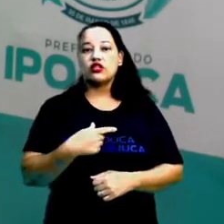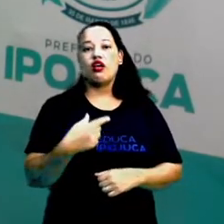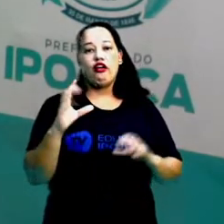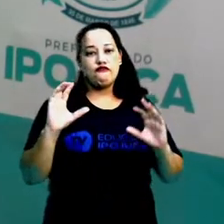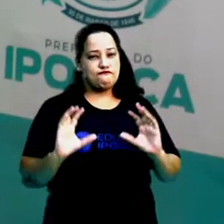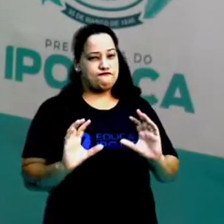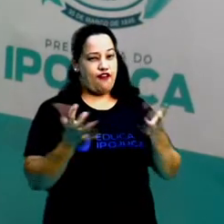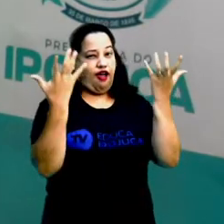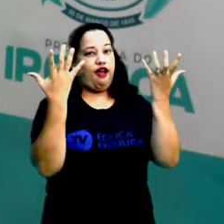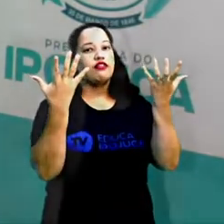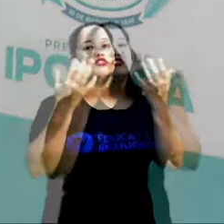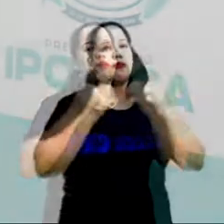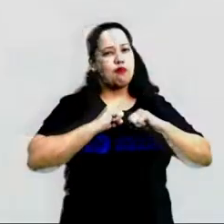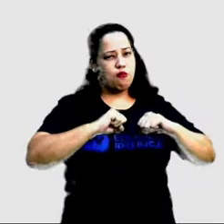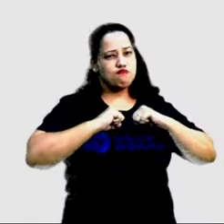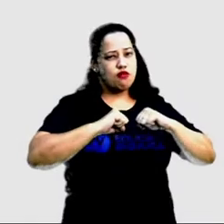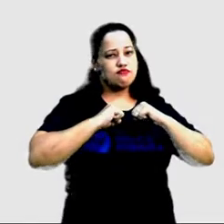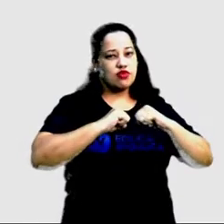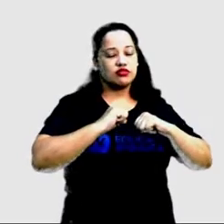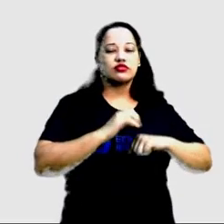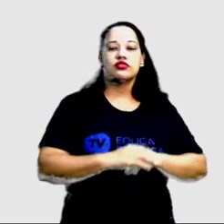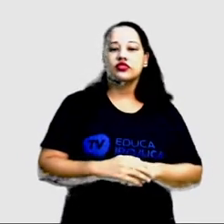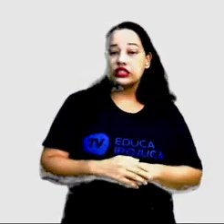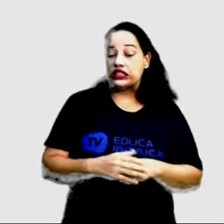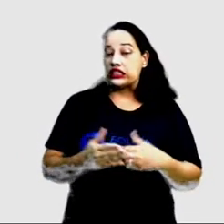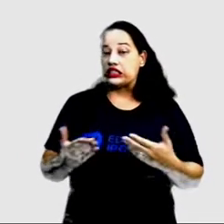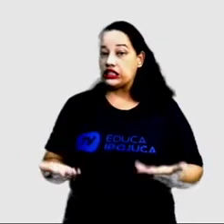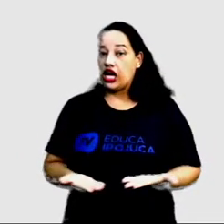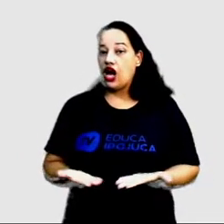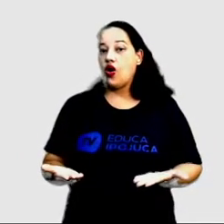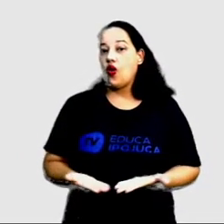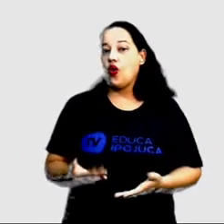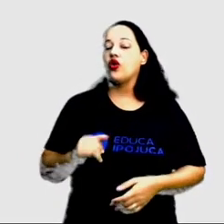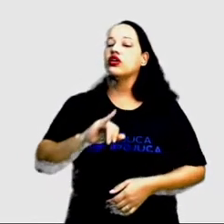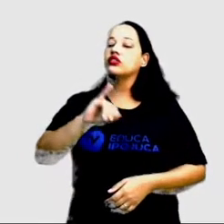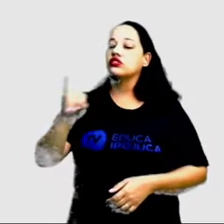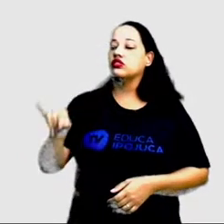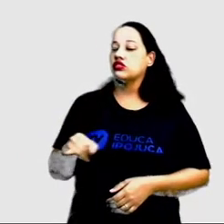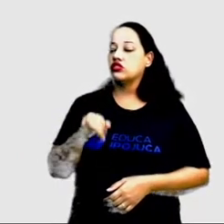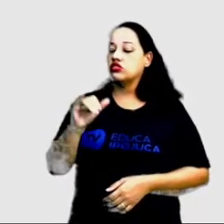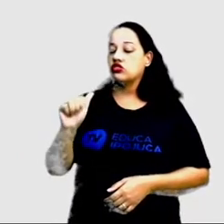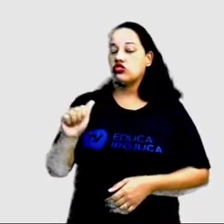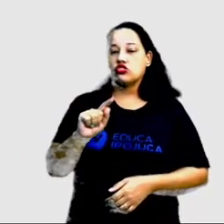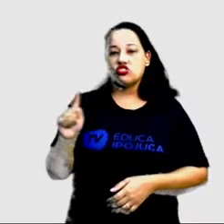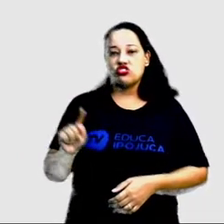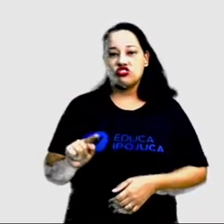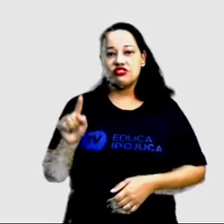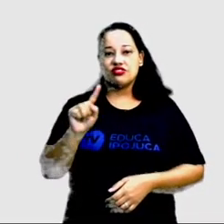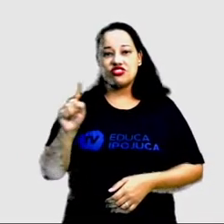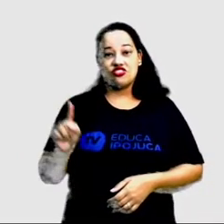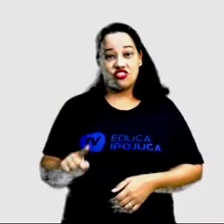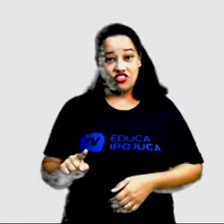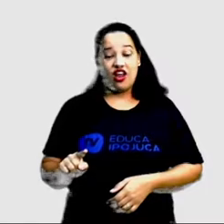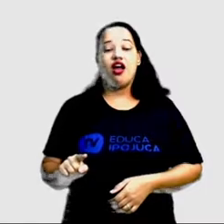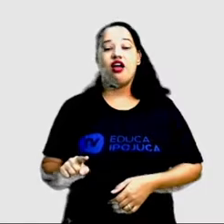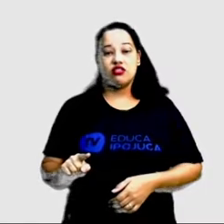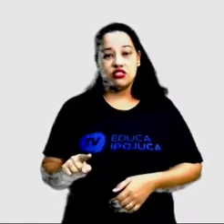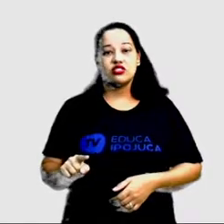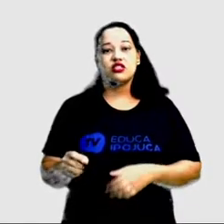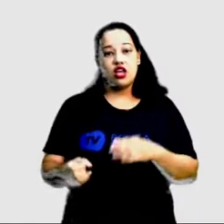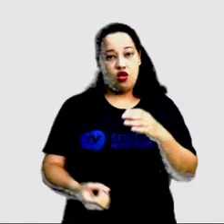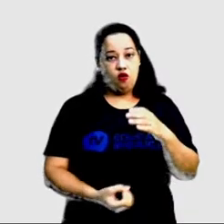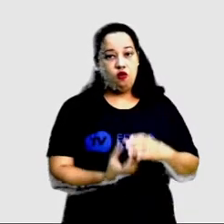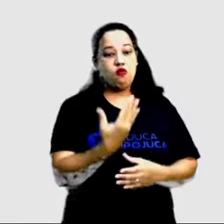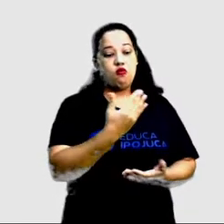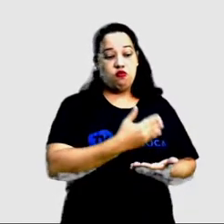de hoje em dia, né? Beleza. Vamos agora para o jazz, que é um gênero originário lá dos Estados Unidos,